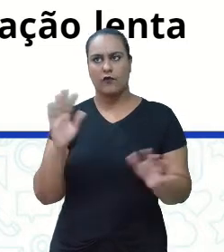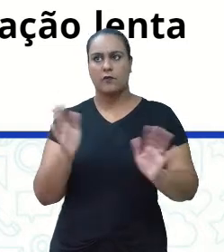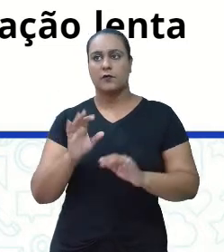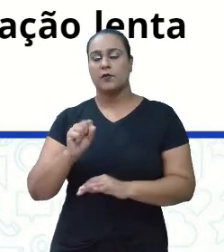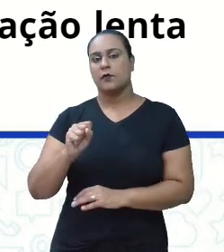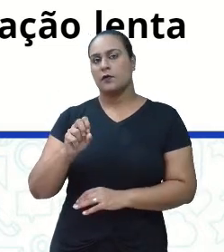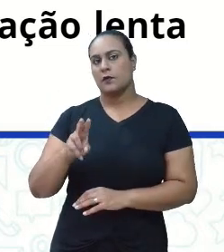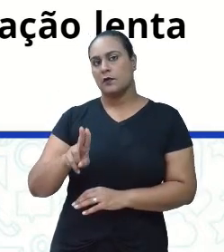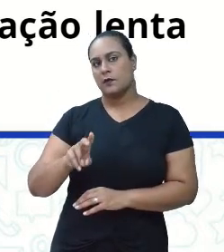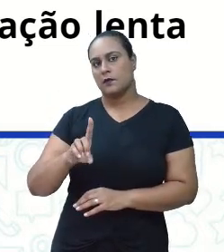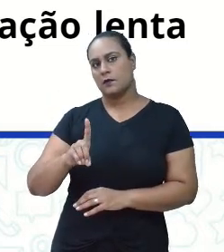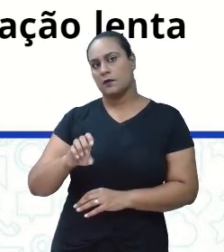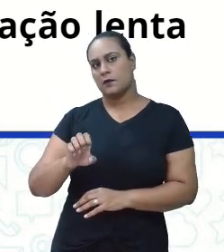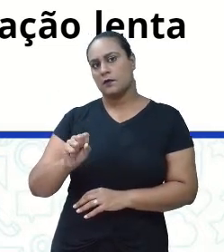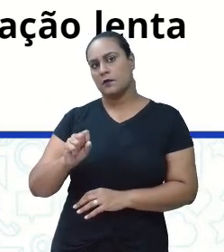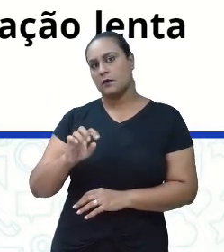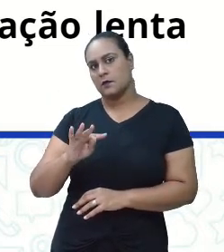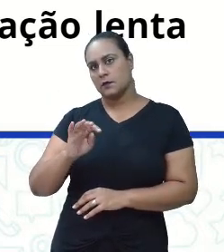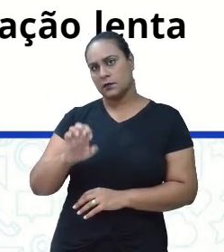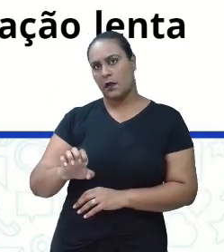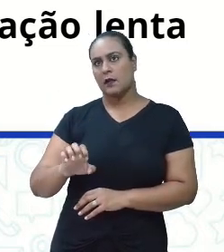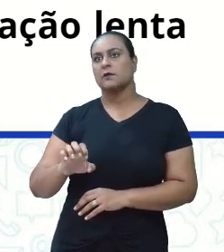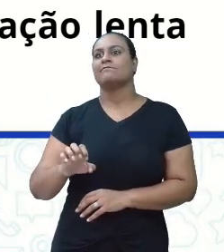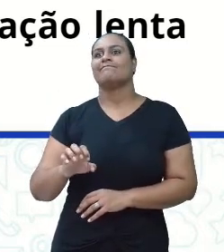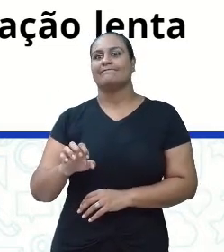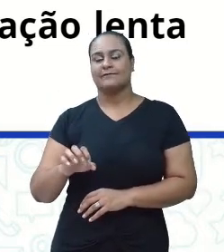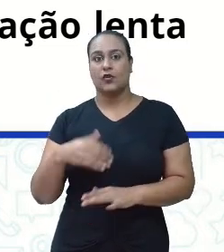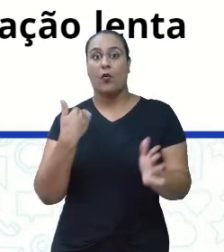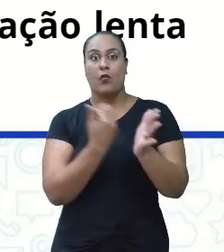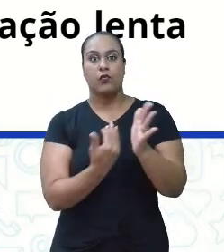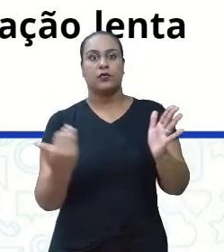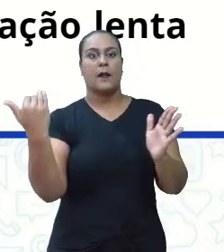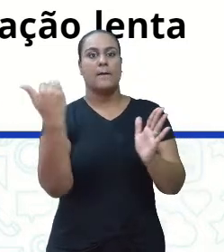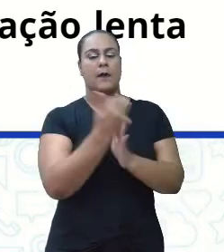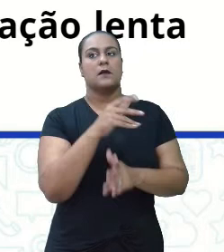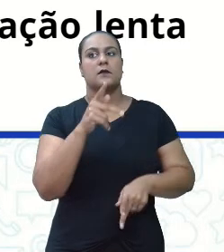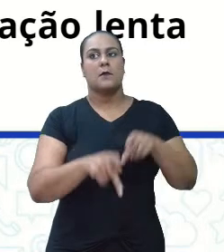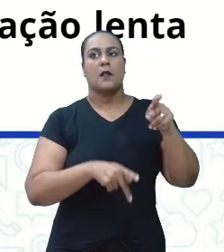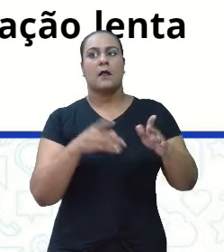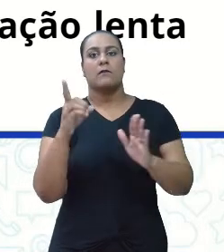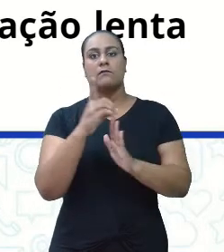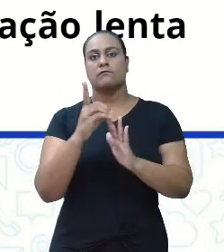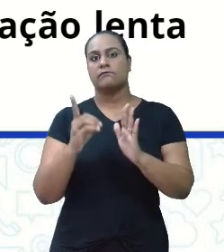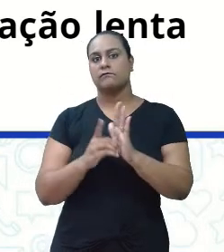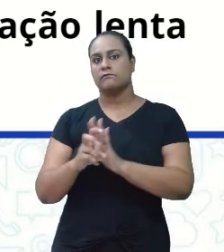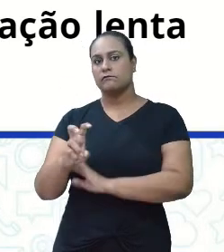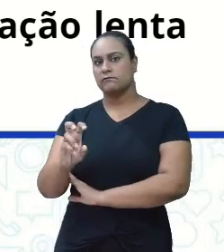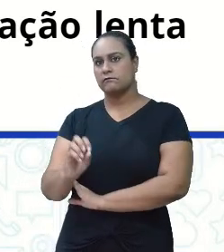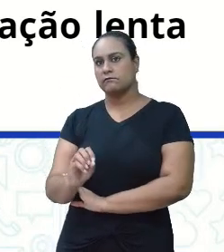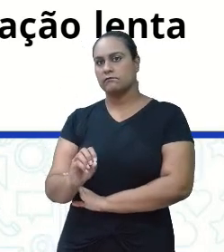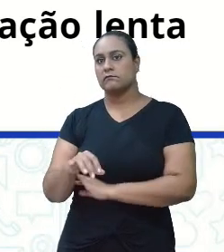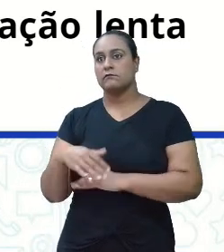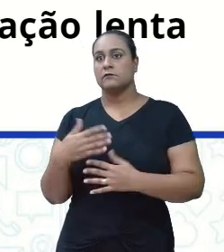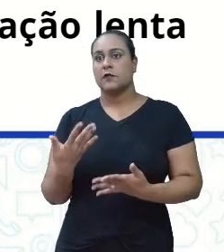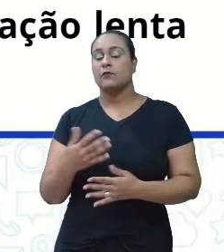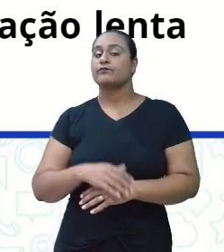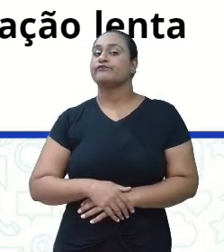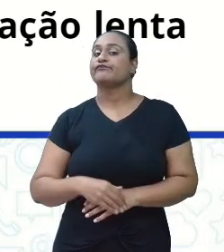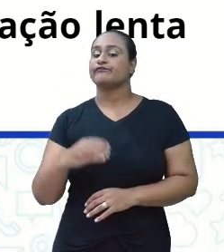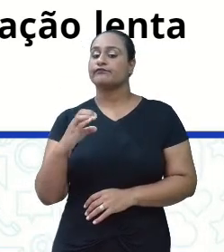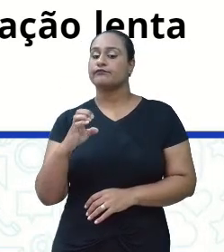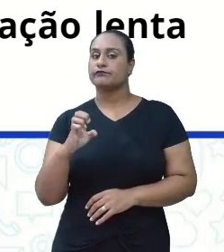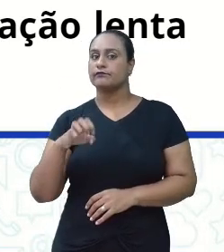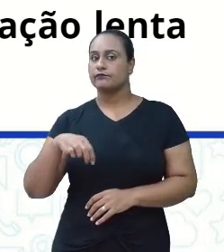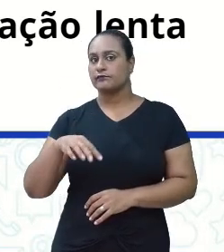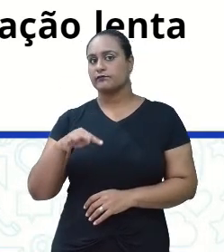a população urbana ultrapassa a rural na década de 50. Já no Centro-Oeste, que